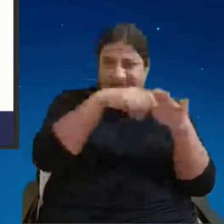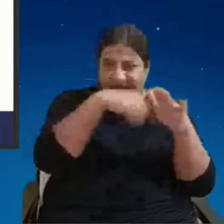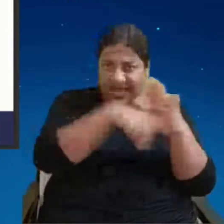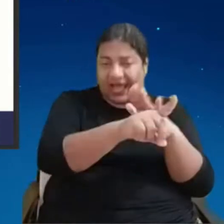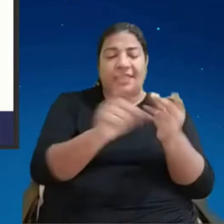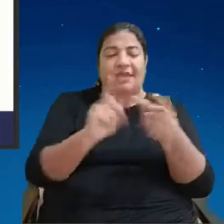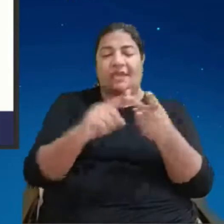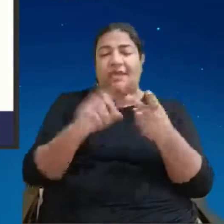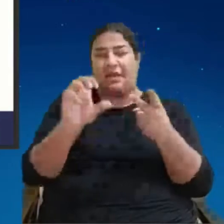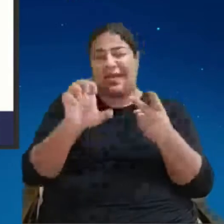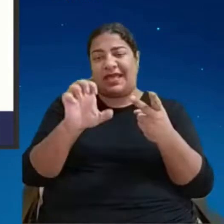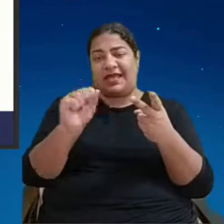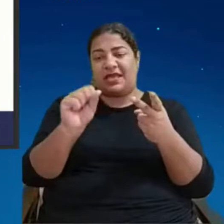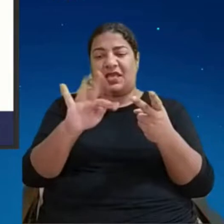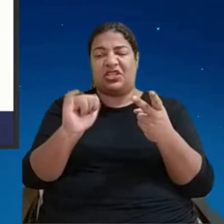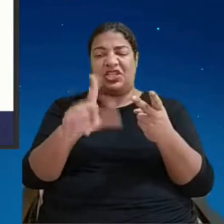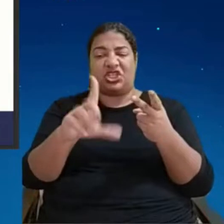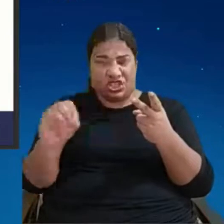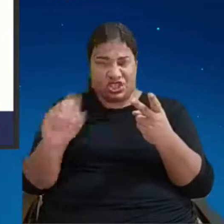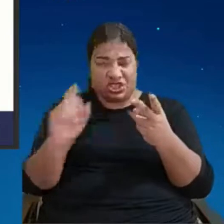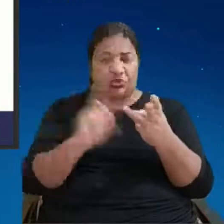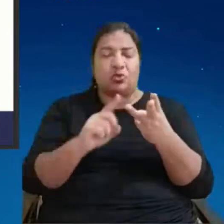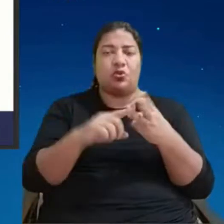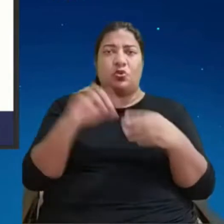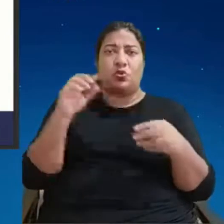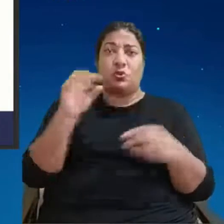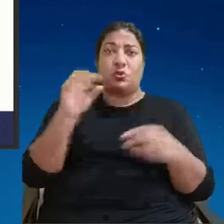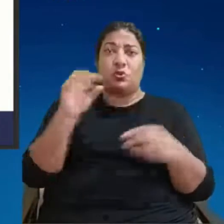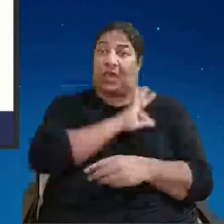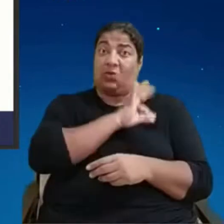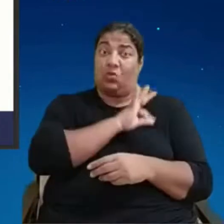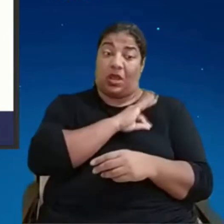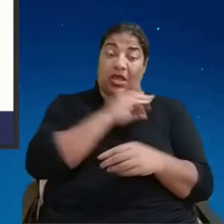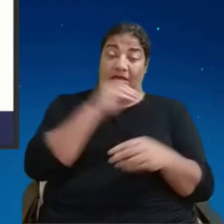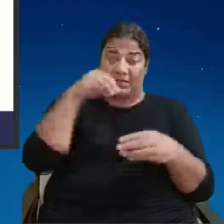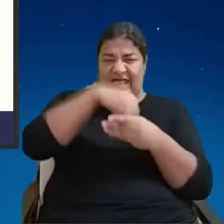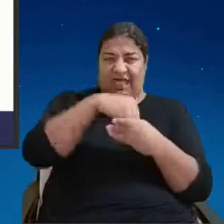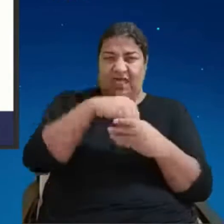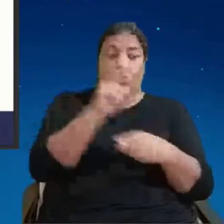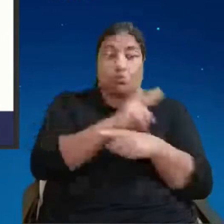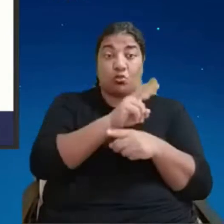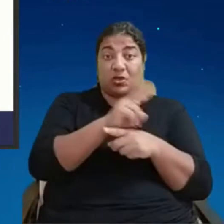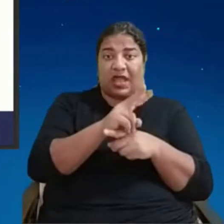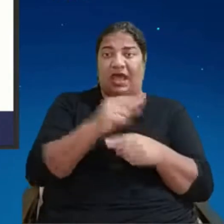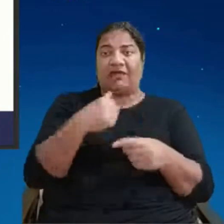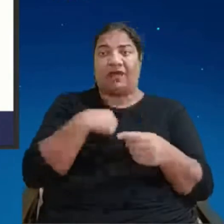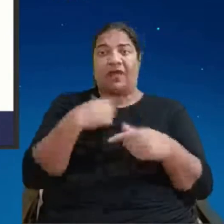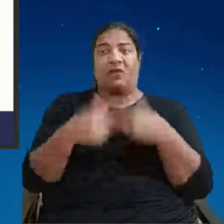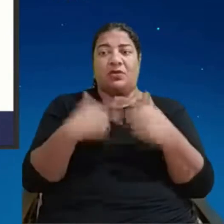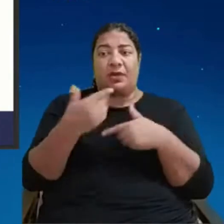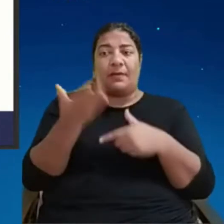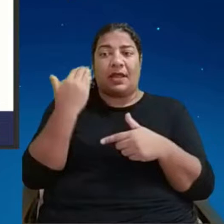próprio segurança que cuidava da gente. Então, assim, eu trabalhei na Maré.